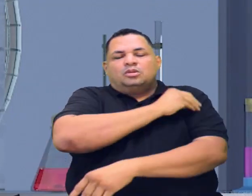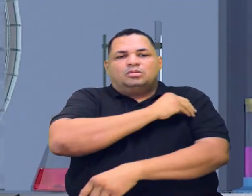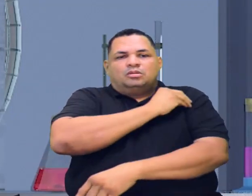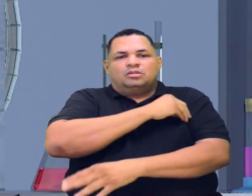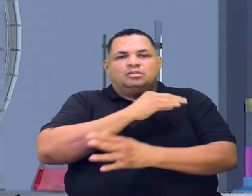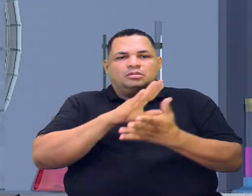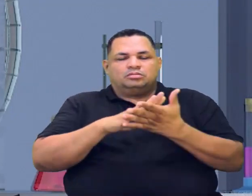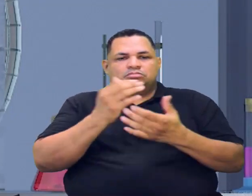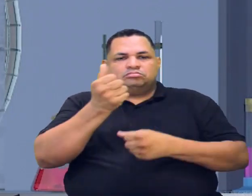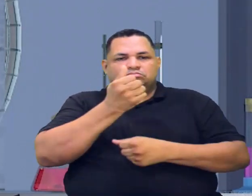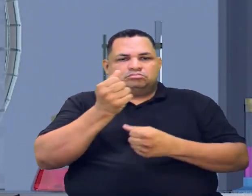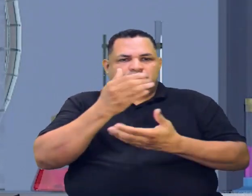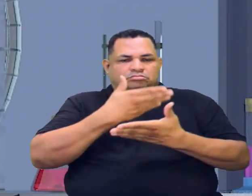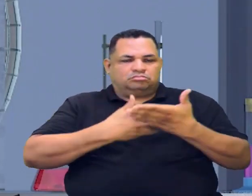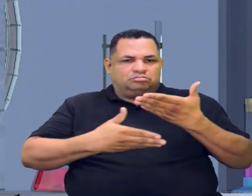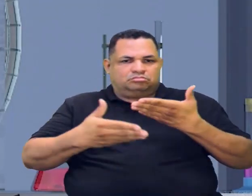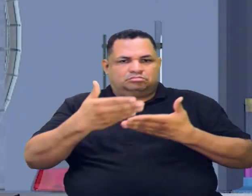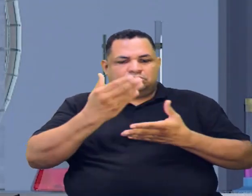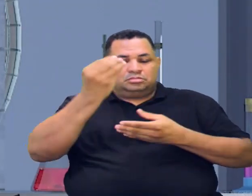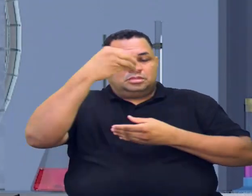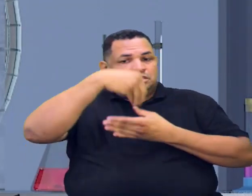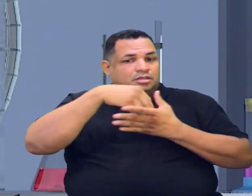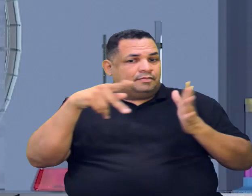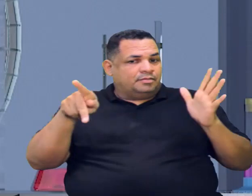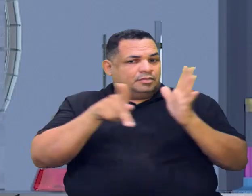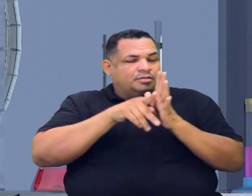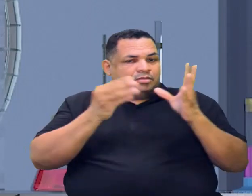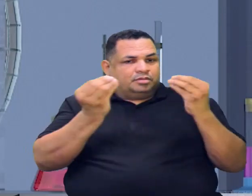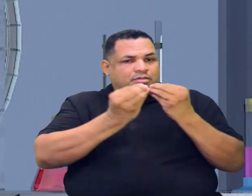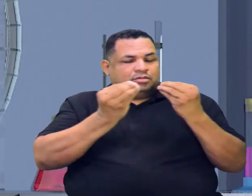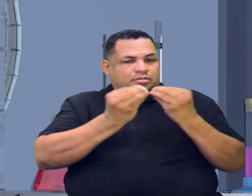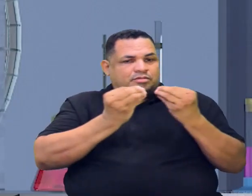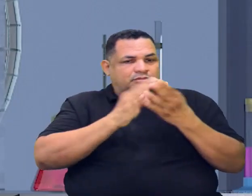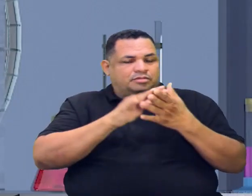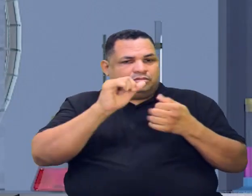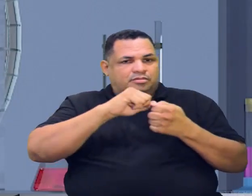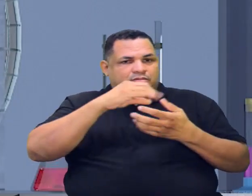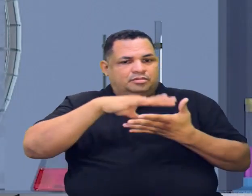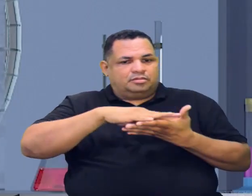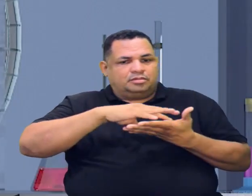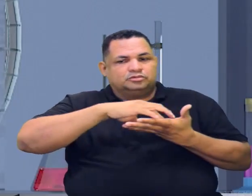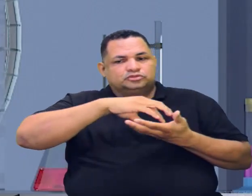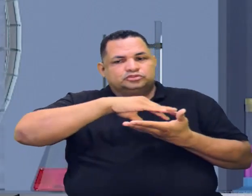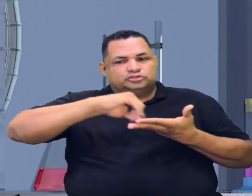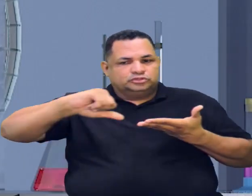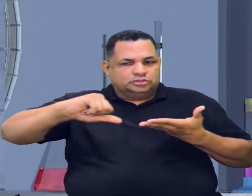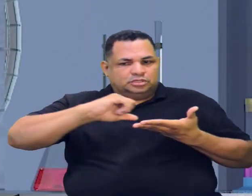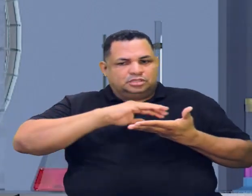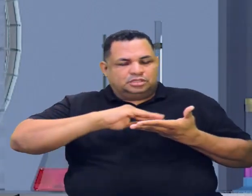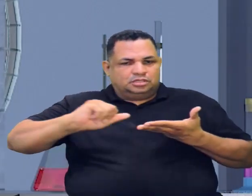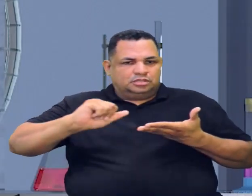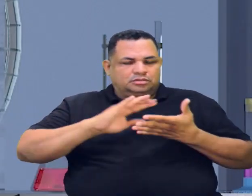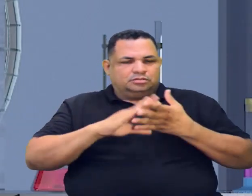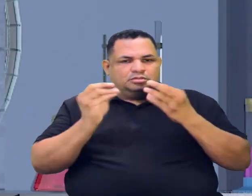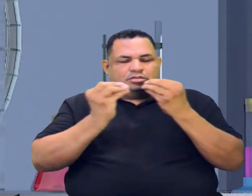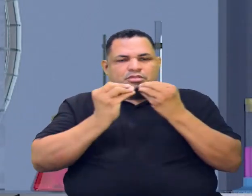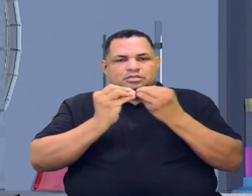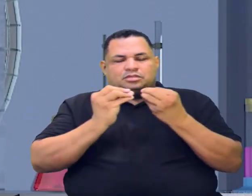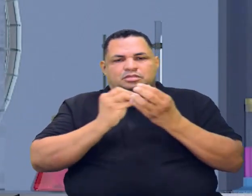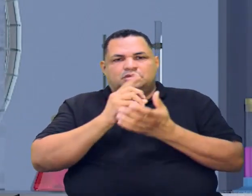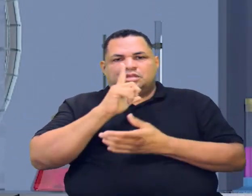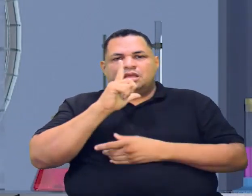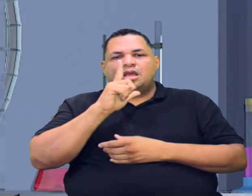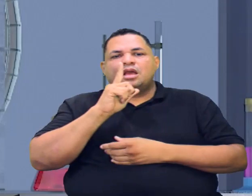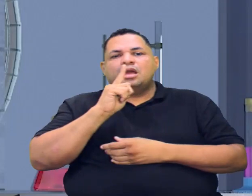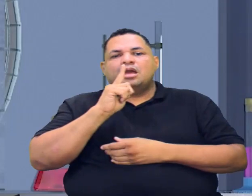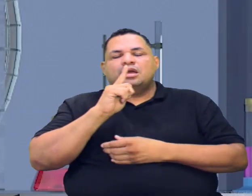sozinha, interage dentro dela mesmo e faz uma reação para retirar uma molécula de água. Na segunda, quando